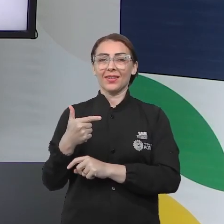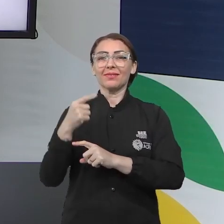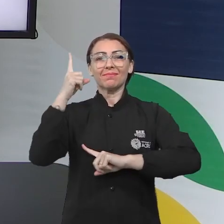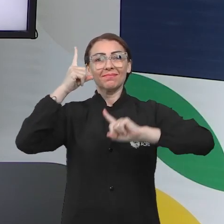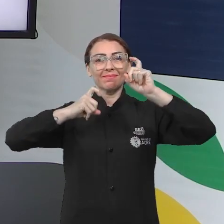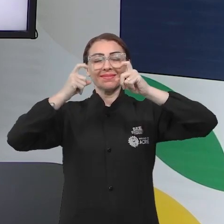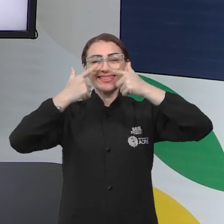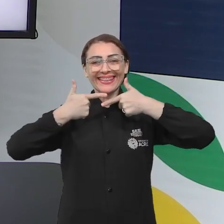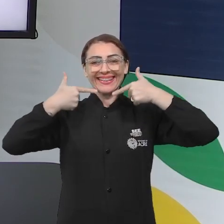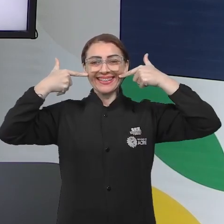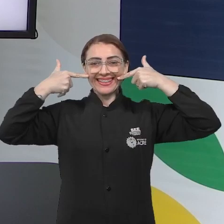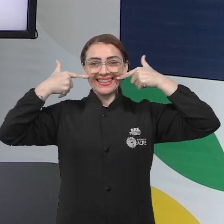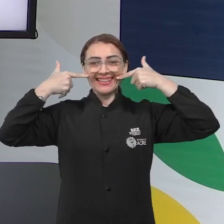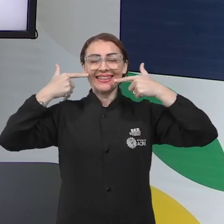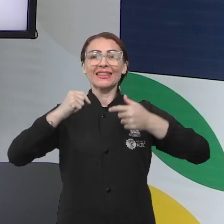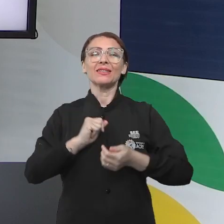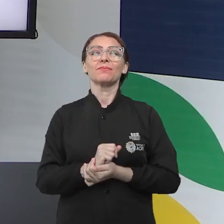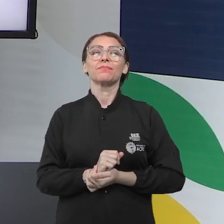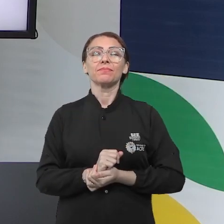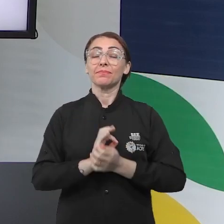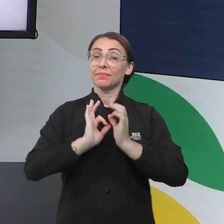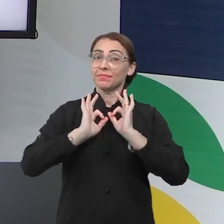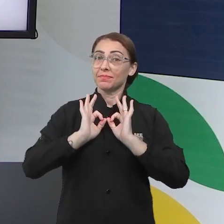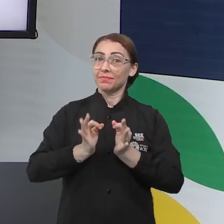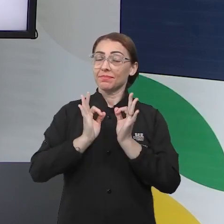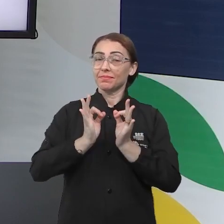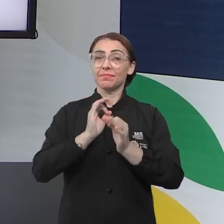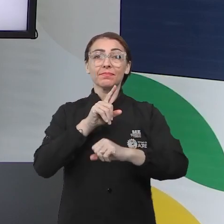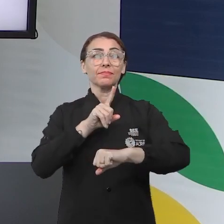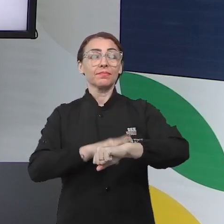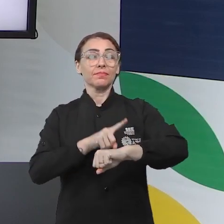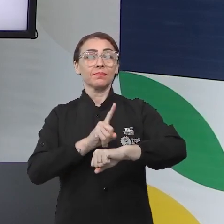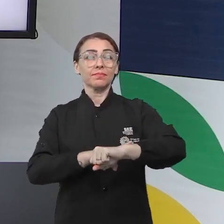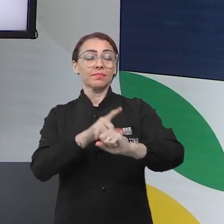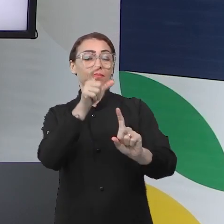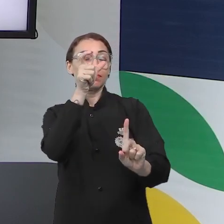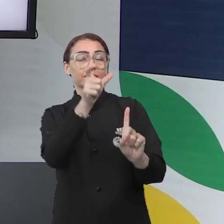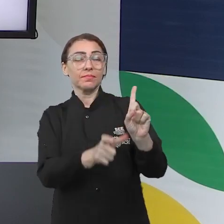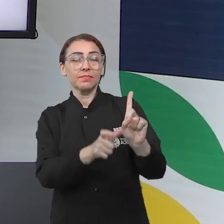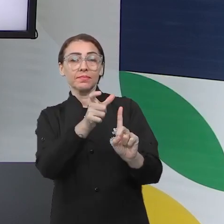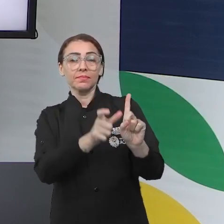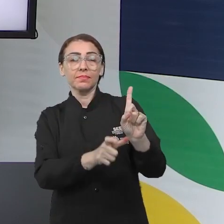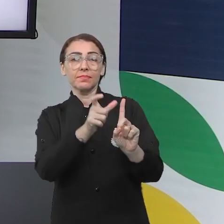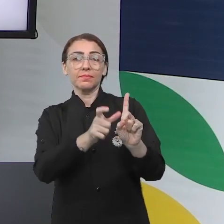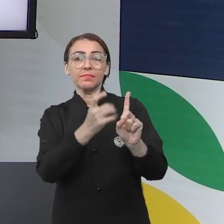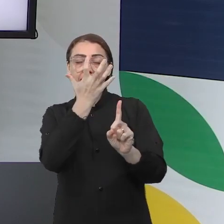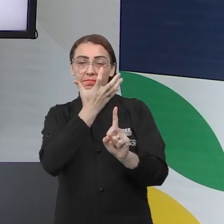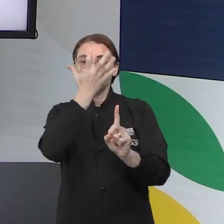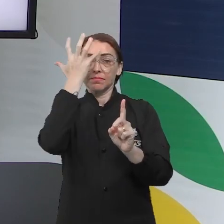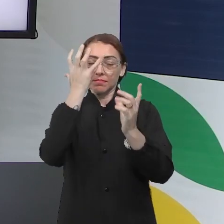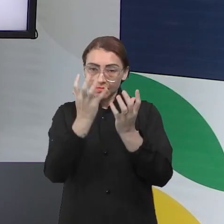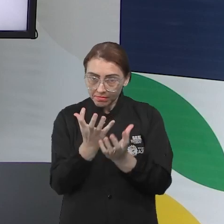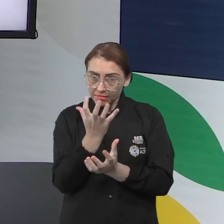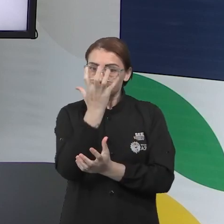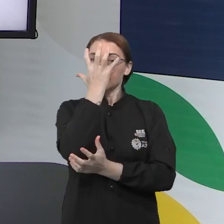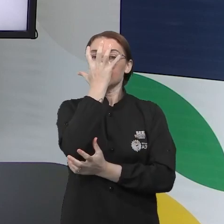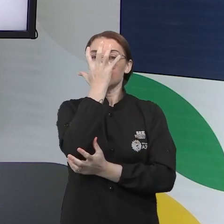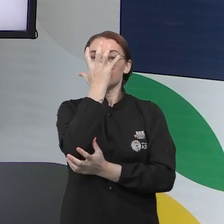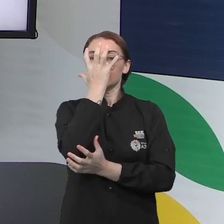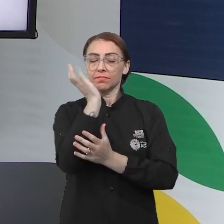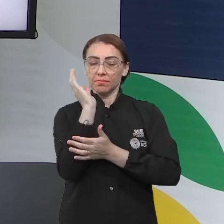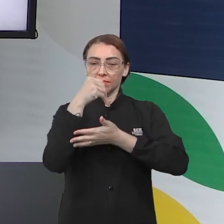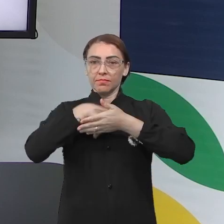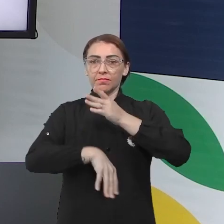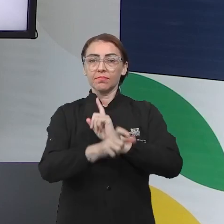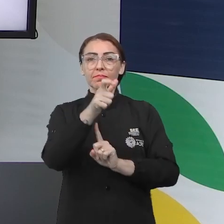expressivas, sorrindo, certo? Então, nesse momento, o personagem aqui era a máscara. Se colocava a máscara, estava no